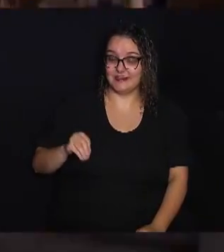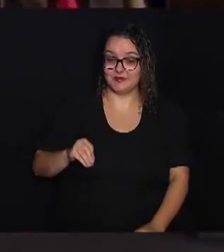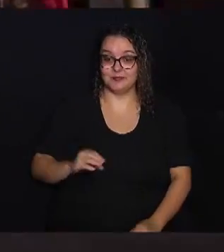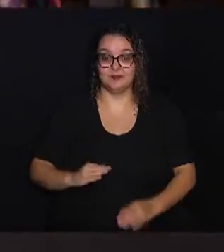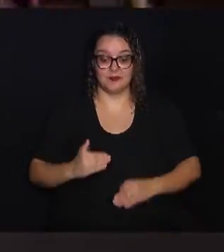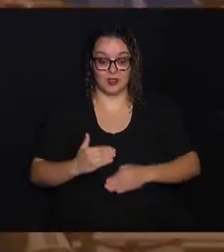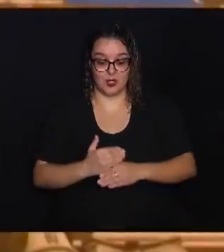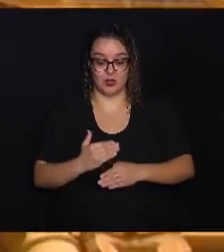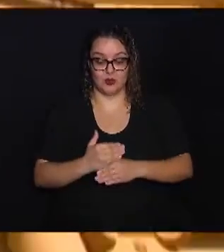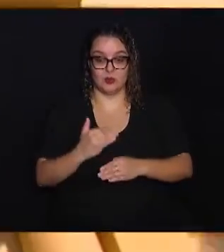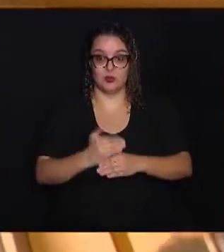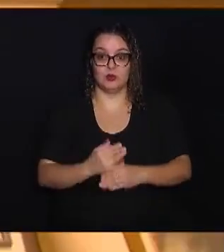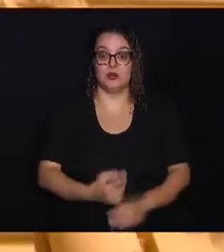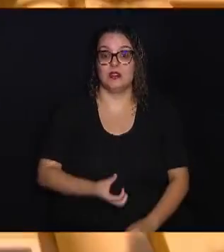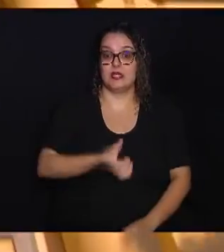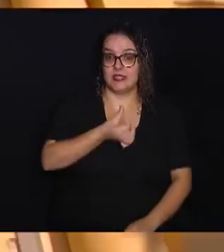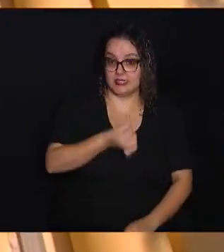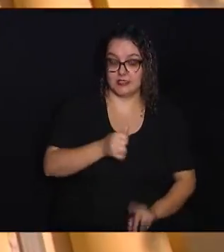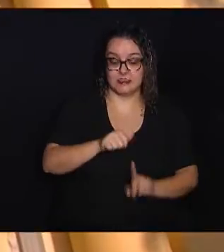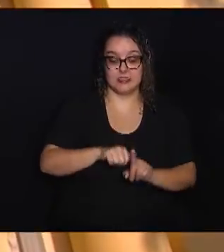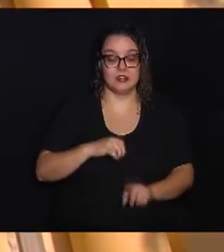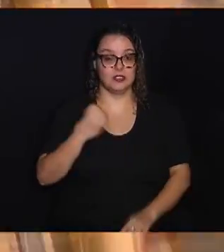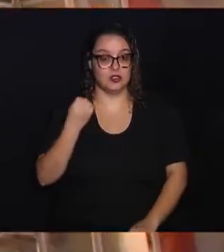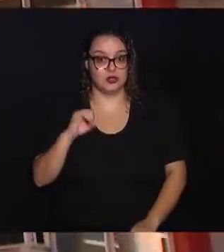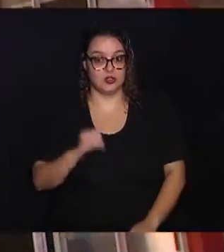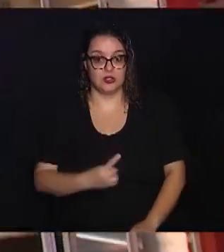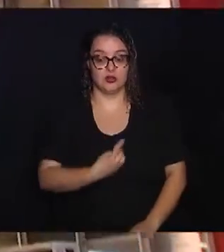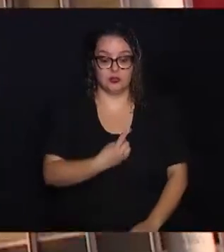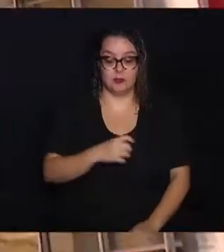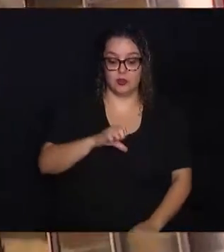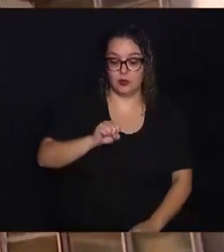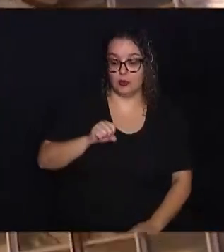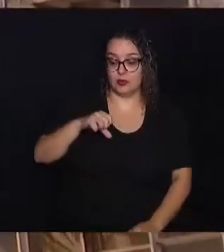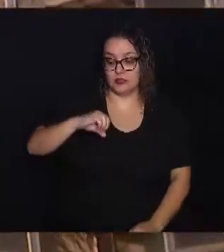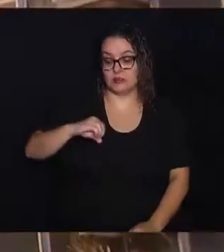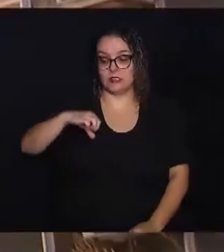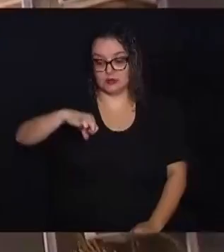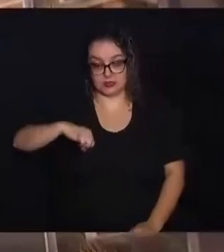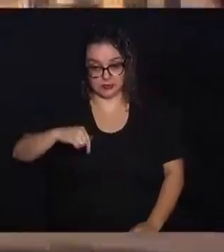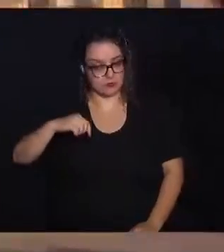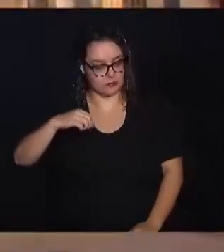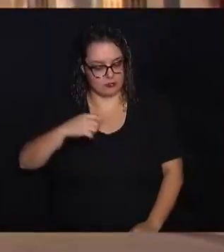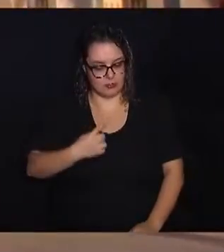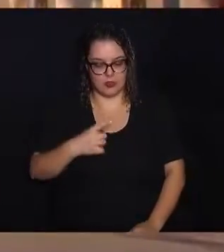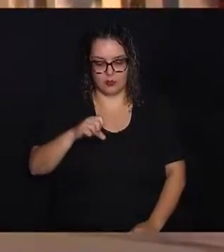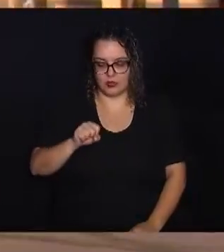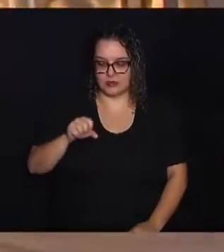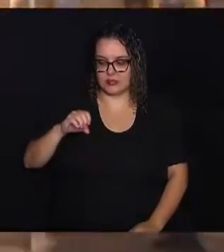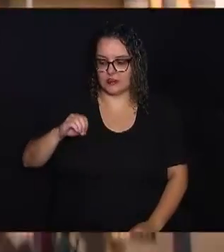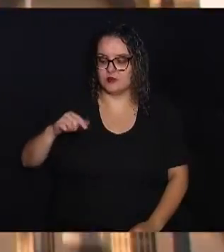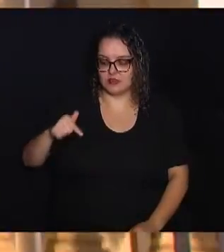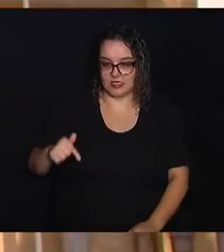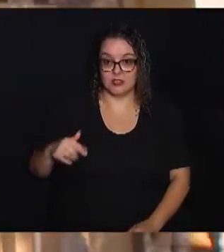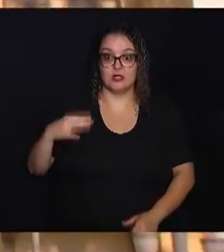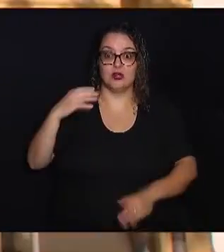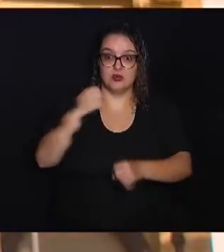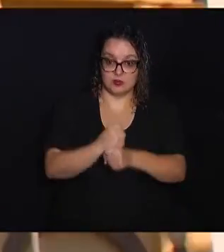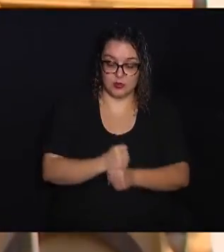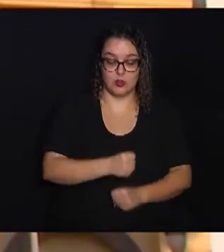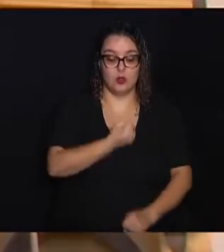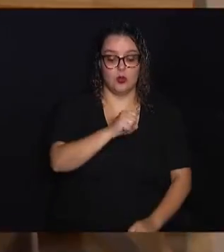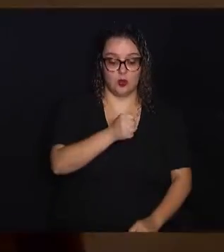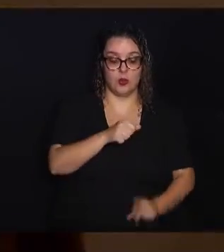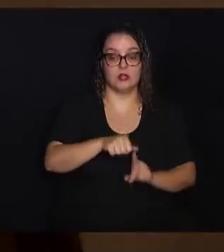ser construída em 6 de outubro de 1807, mas a obra foi concluída somente no dia 8